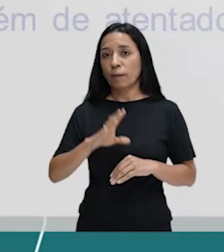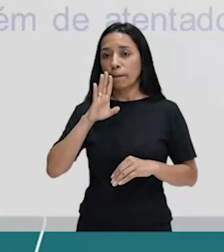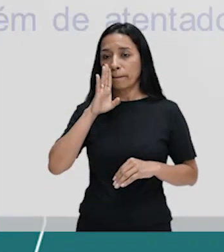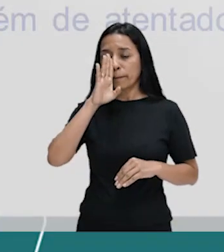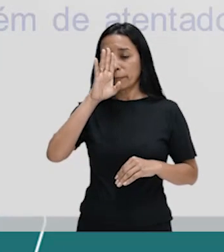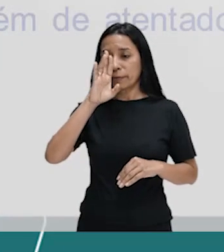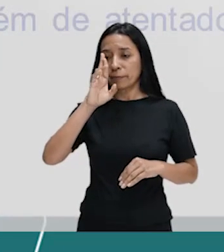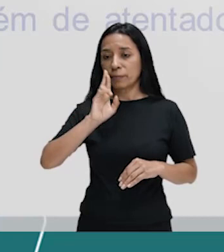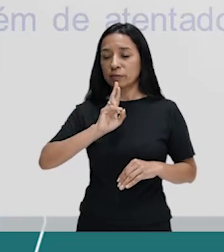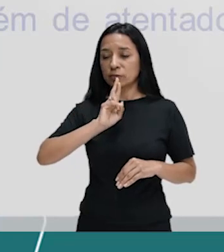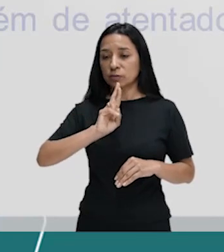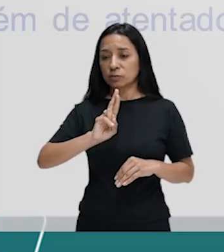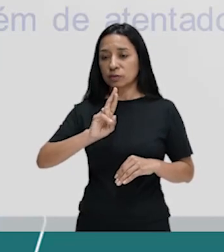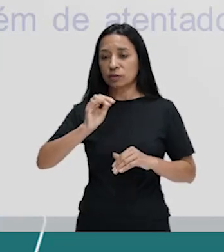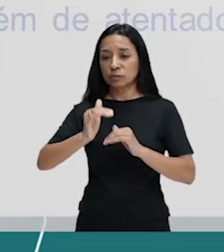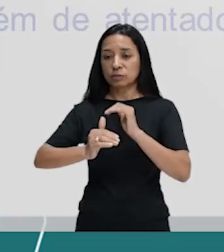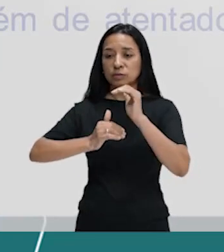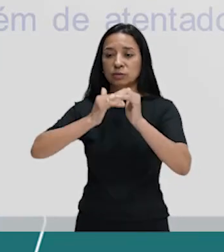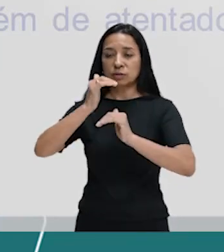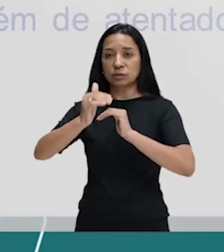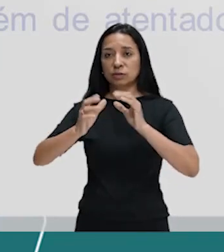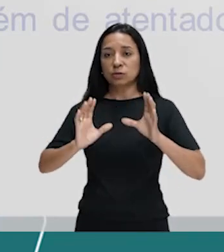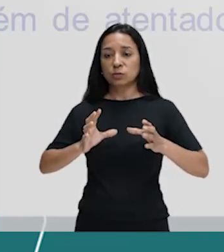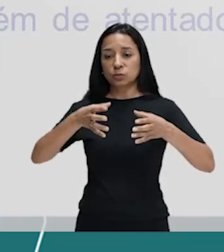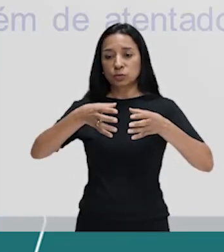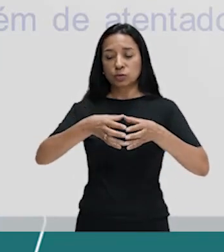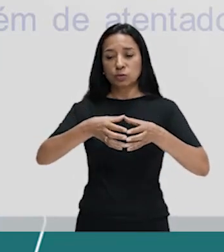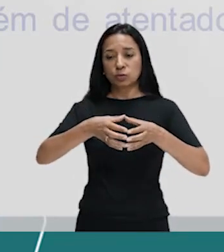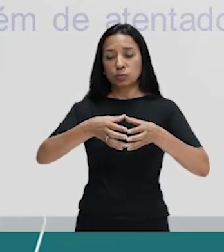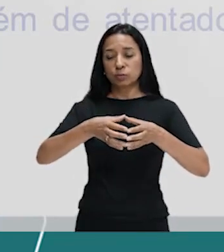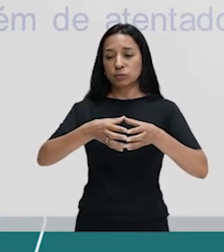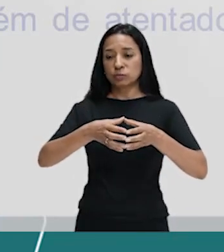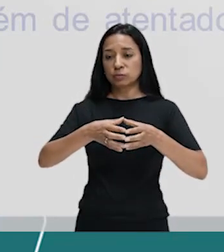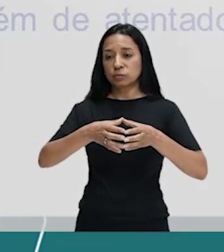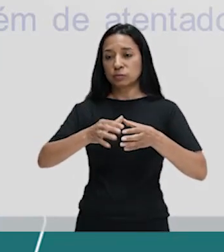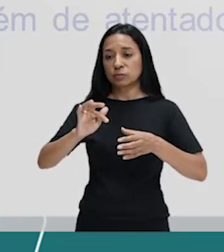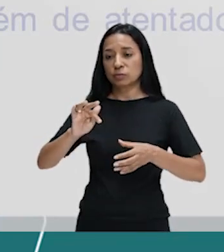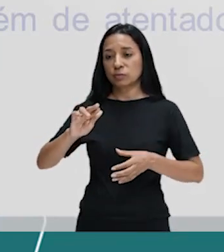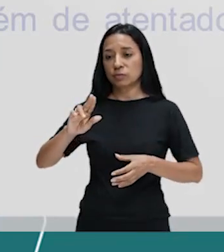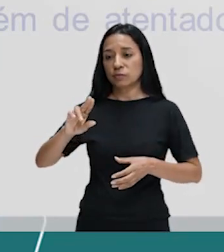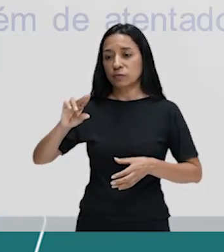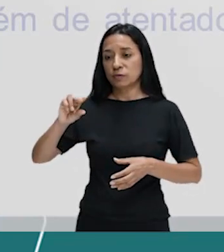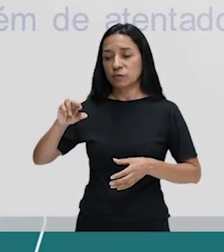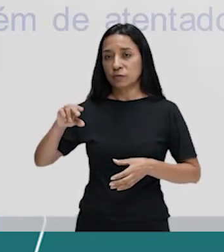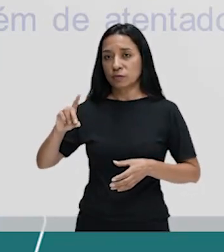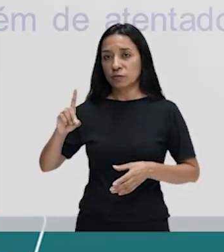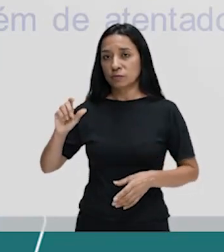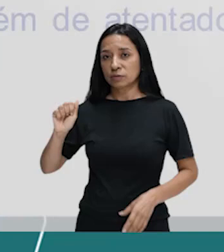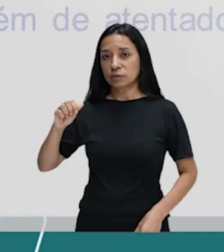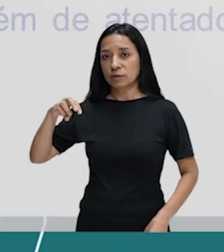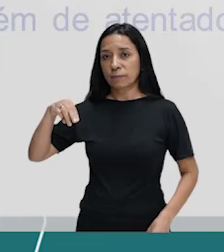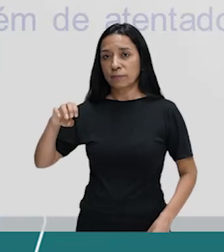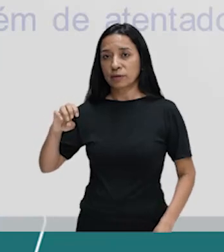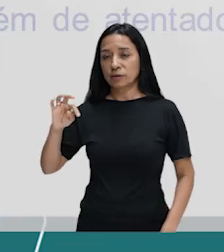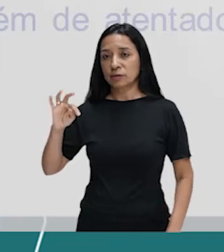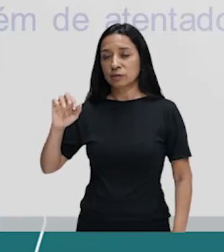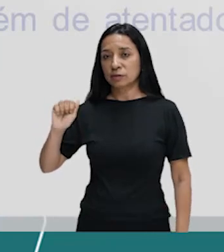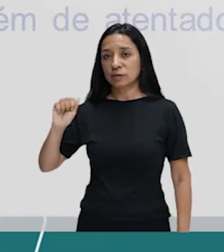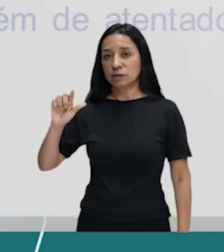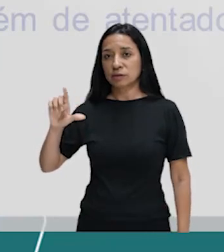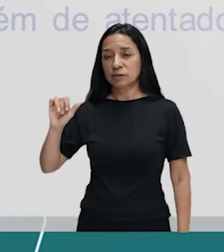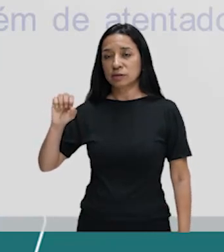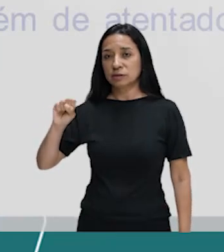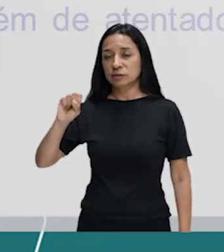principais resultados é o crescimento de grupos fundamentalistas. Essa militarização dos Estados Unidos